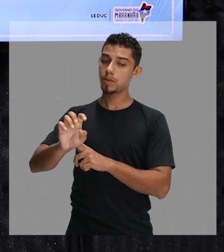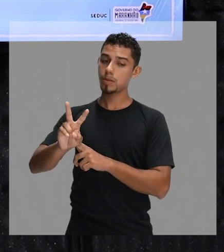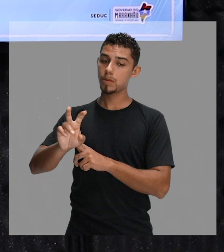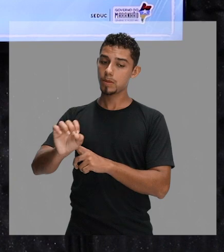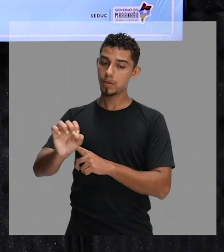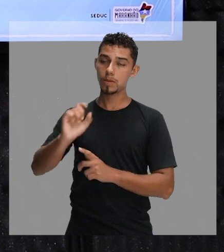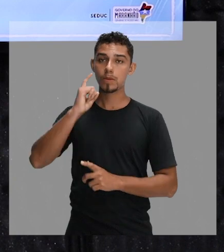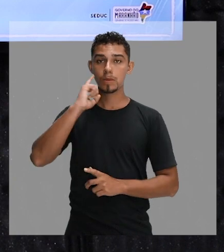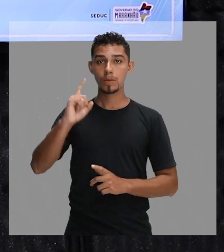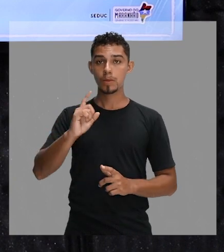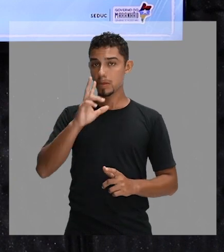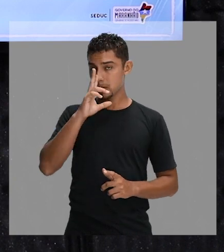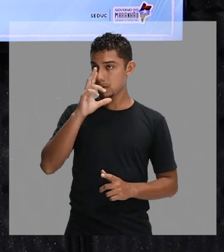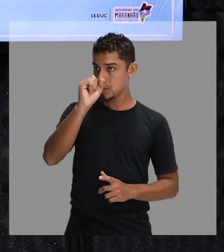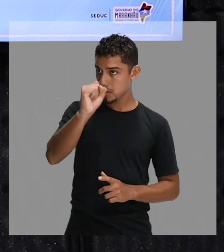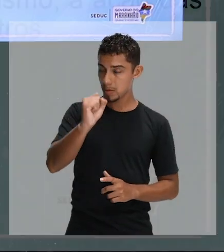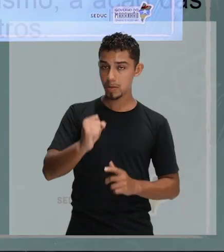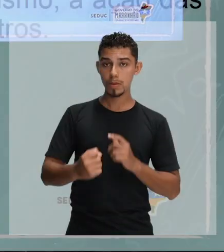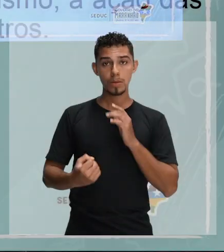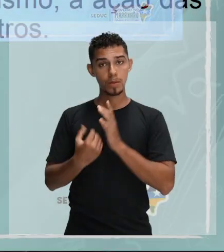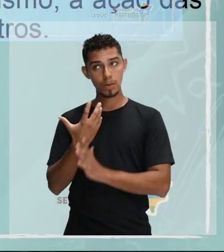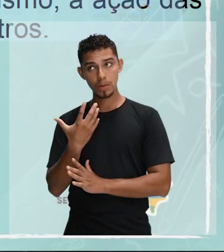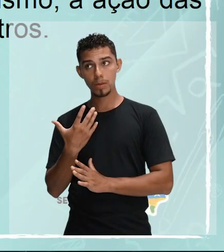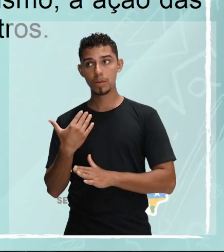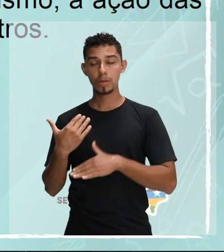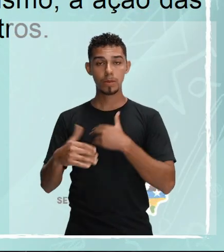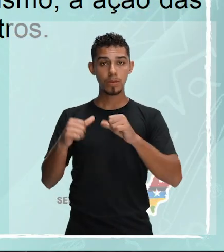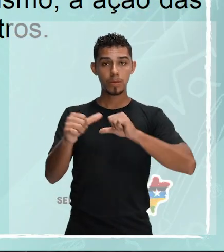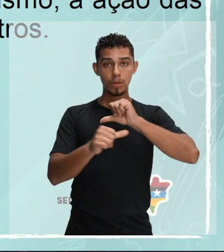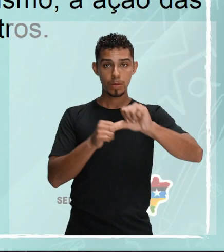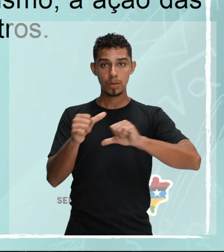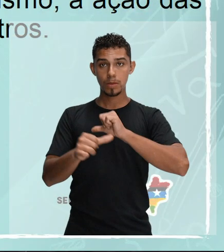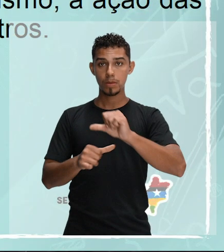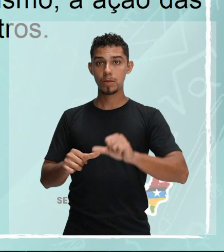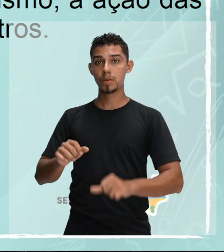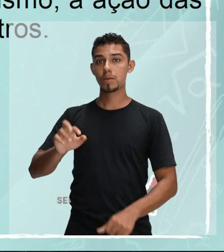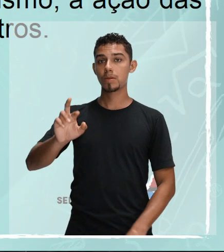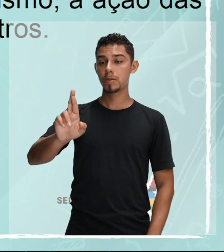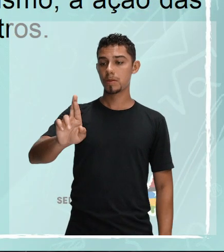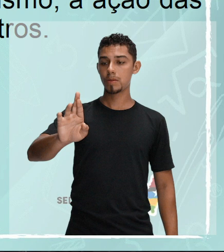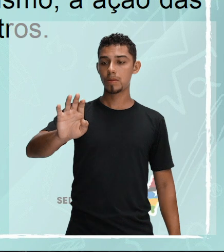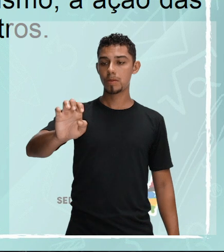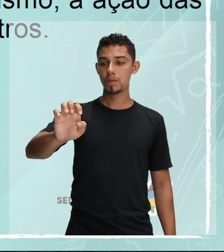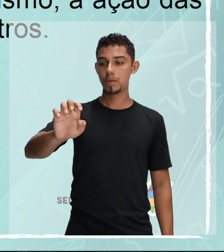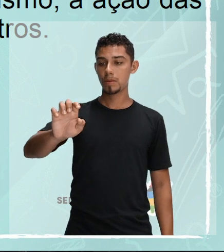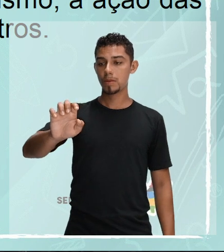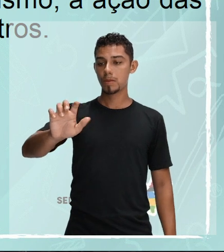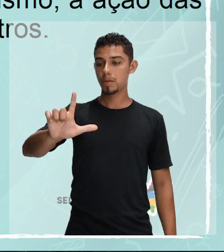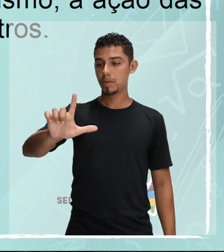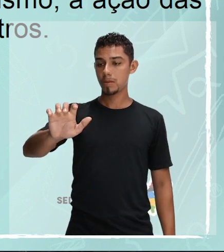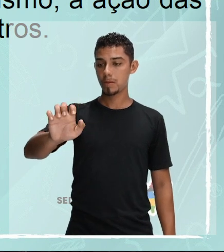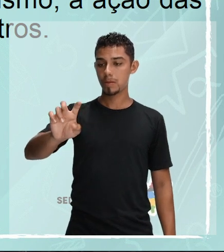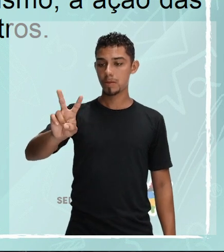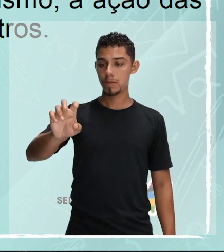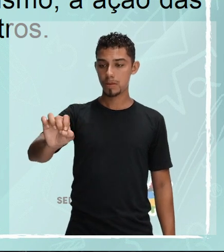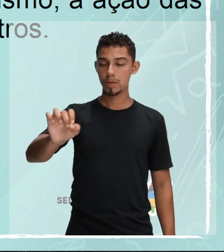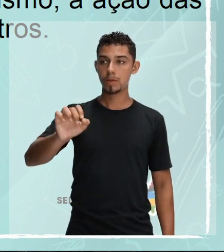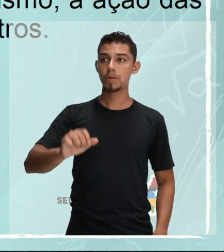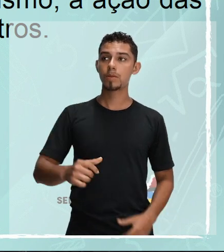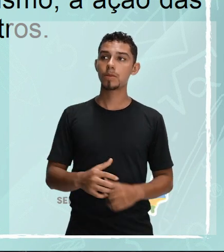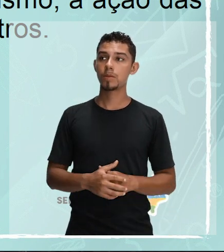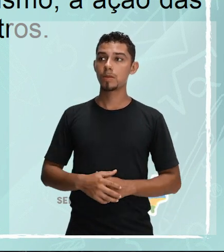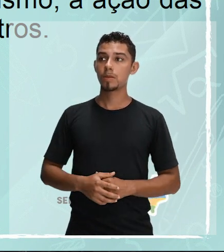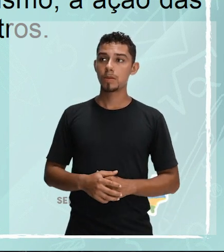produzir e modificar o relevo. Os agentes do relevo são classificados como internos ou